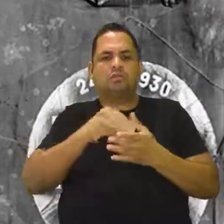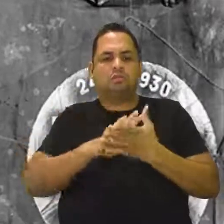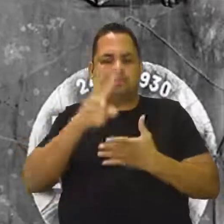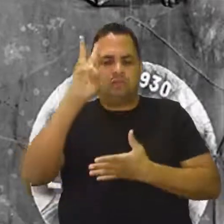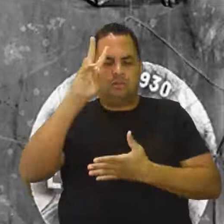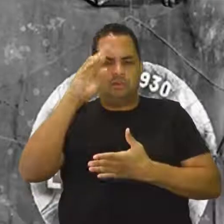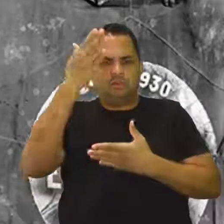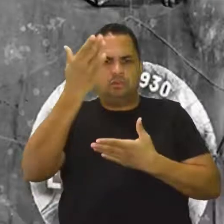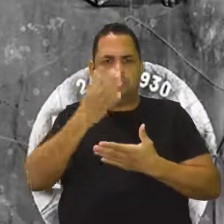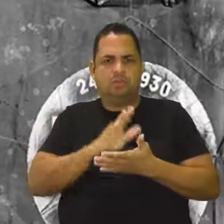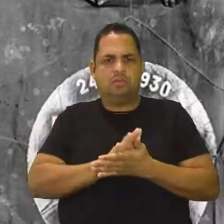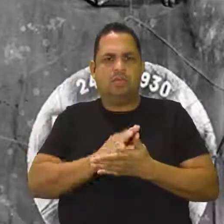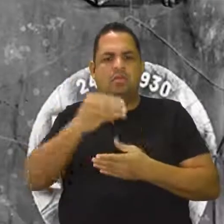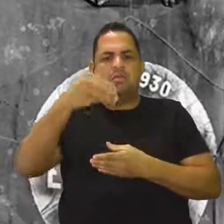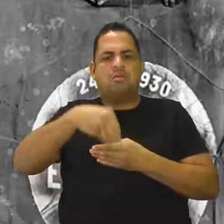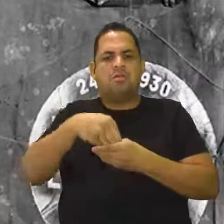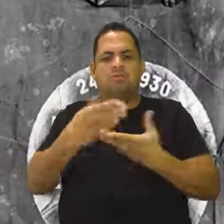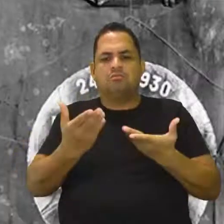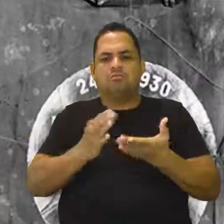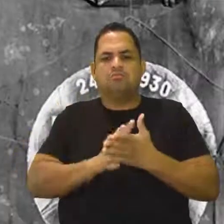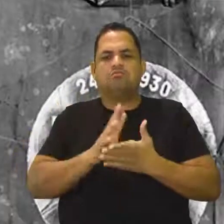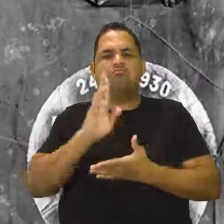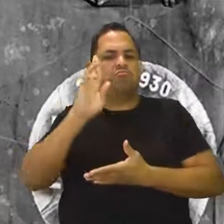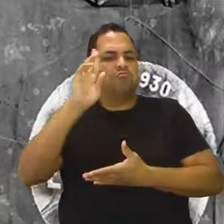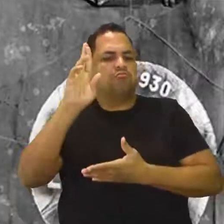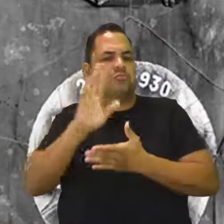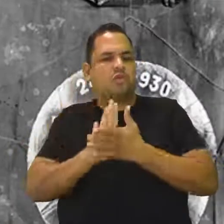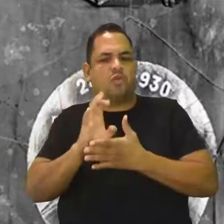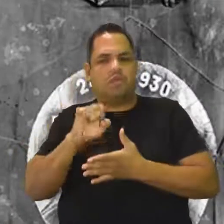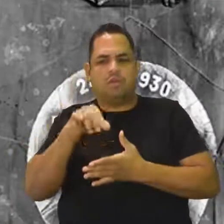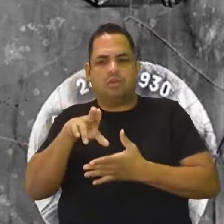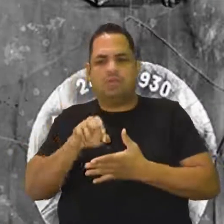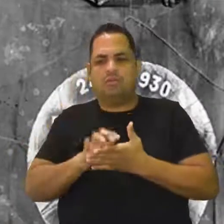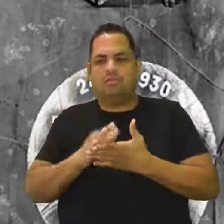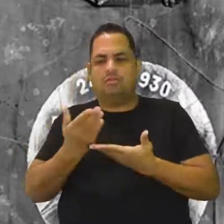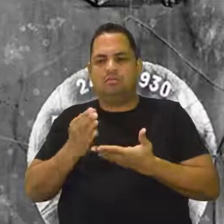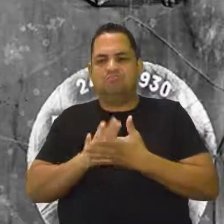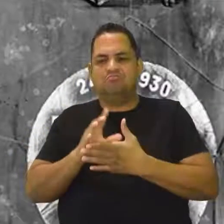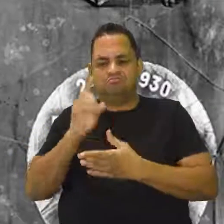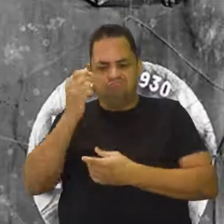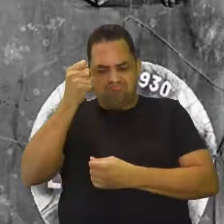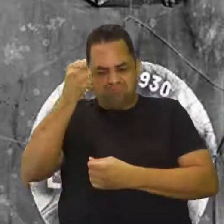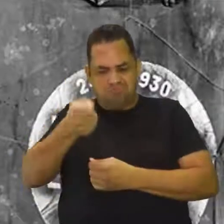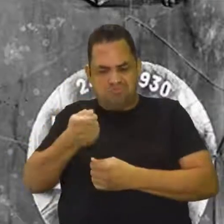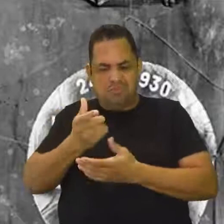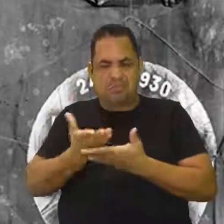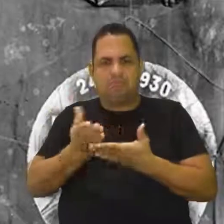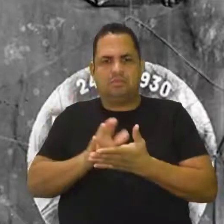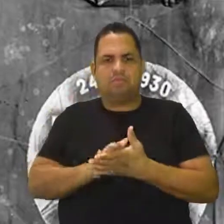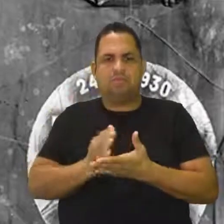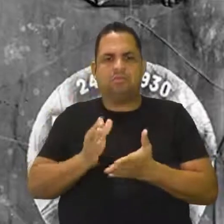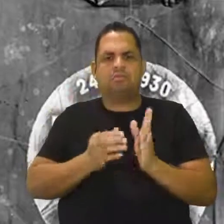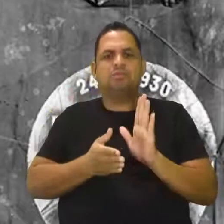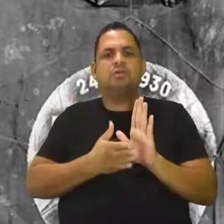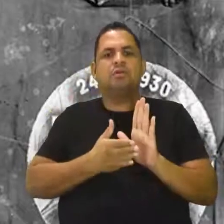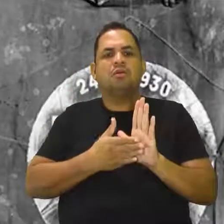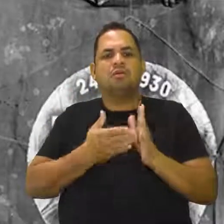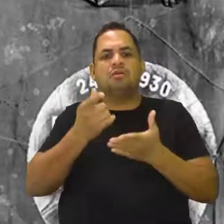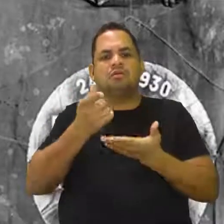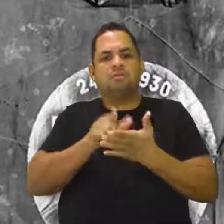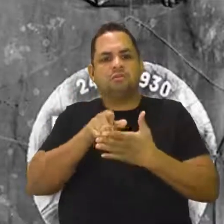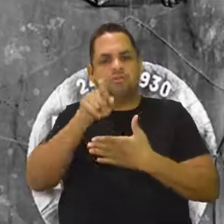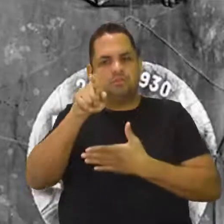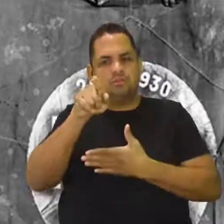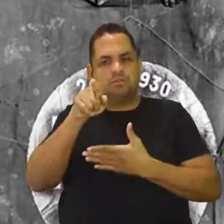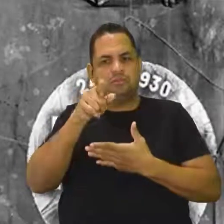lembra? Eles votavam em que um coronel mandava. O cara tinha que comprovar, olha, tá aqui, ó, eu estou comprovando que eu votei